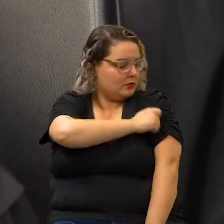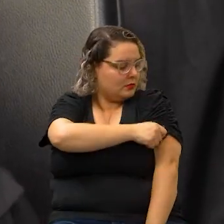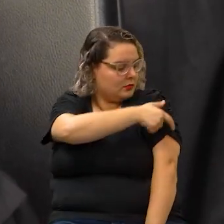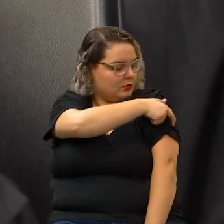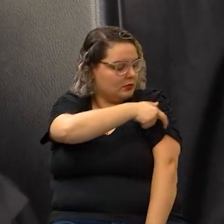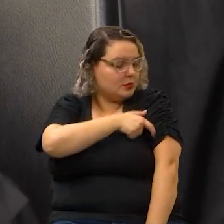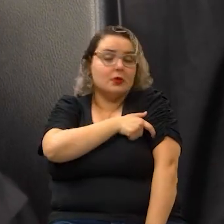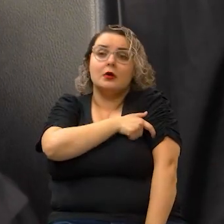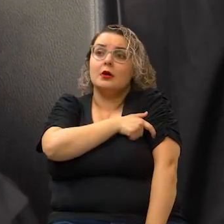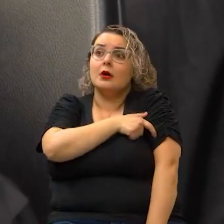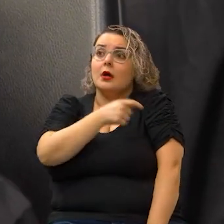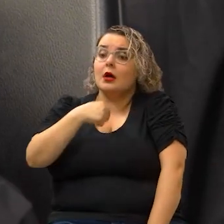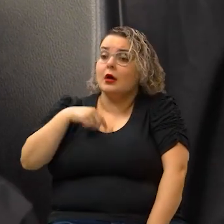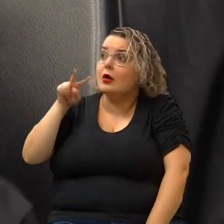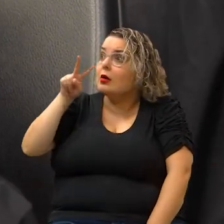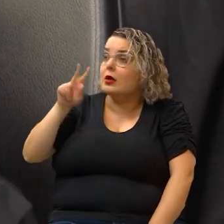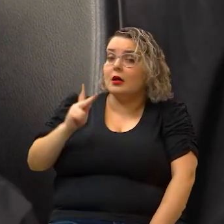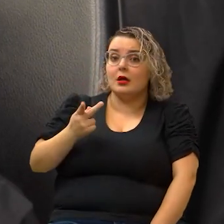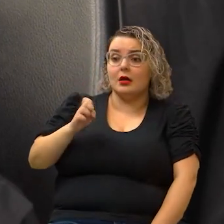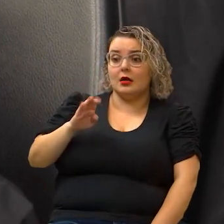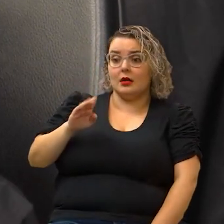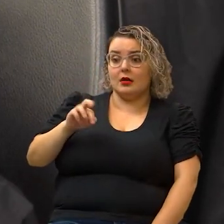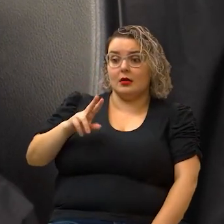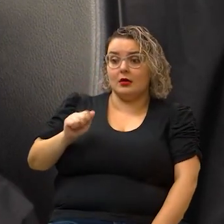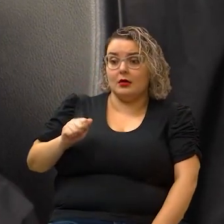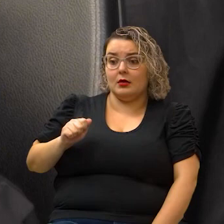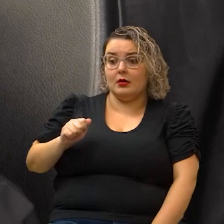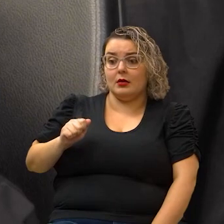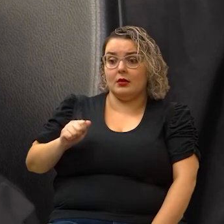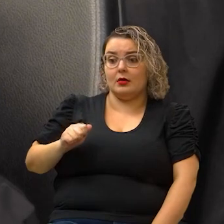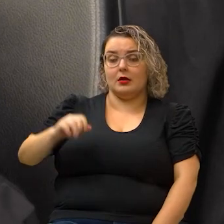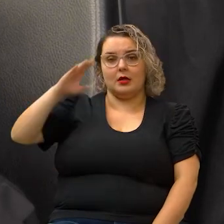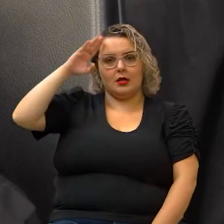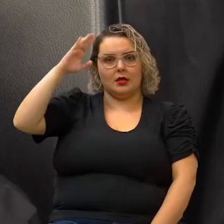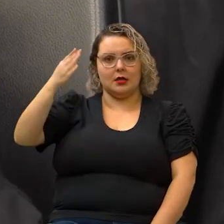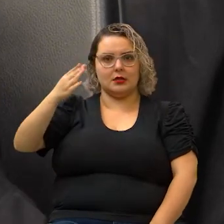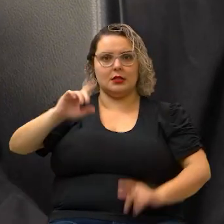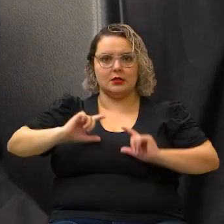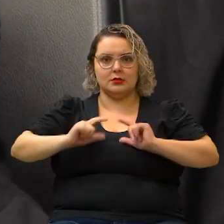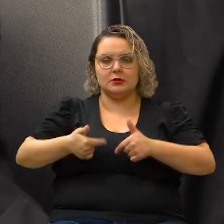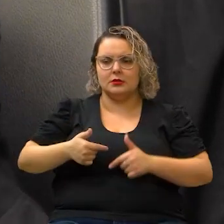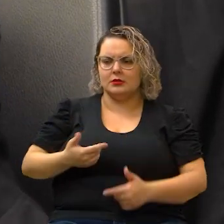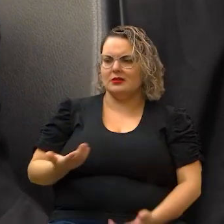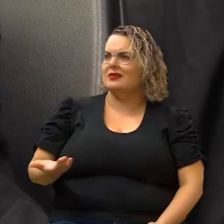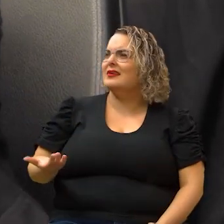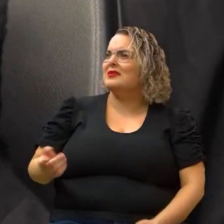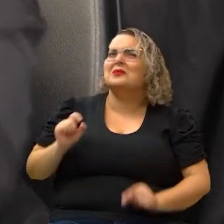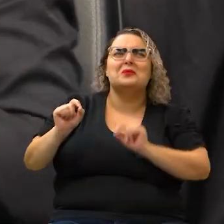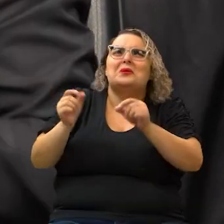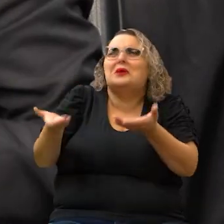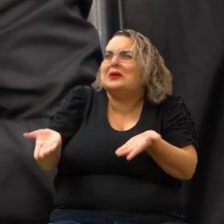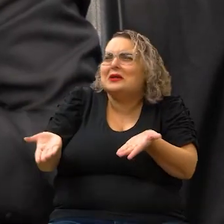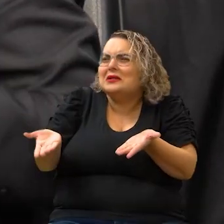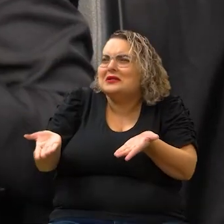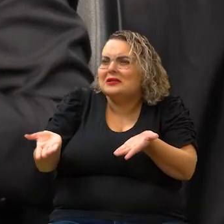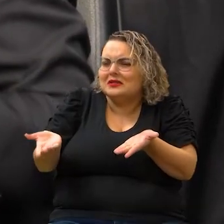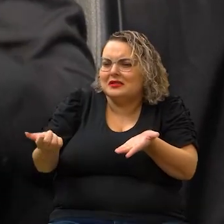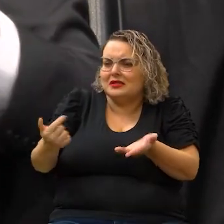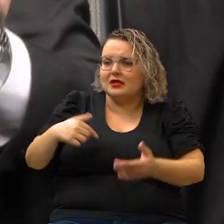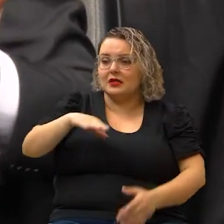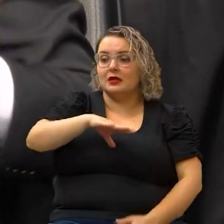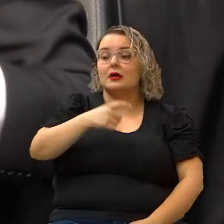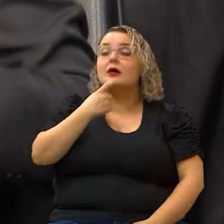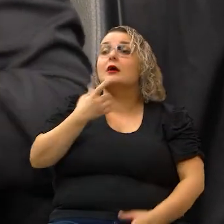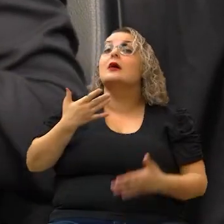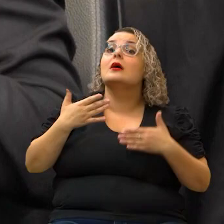ele abaixou e mostrou. Eu li em hebraico, Tzavá Israel, exército de Israel. Eu falei, o que é isso? Como? Eu